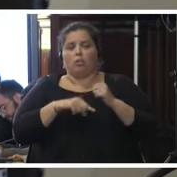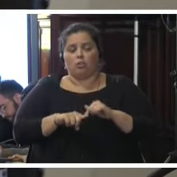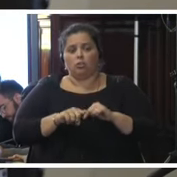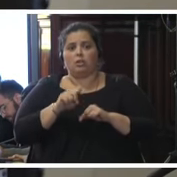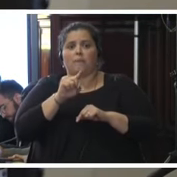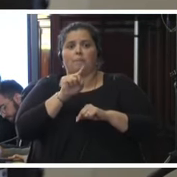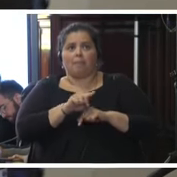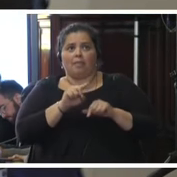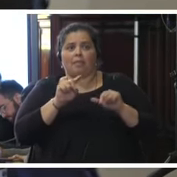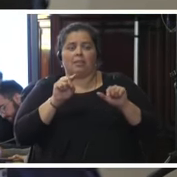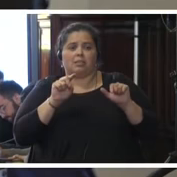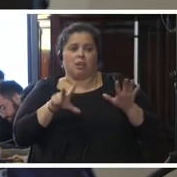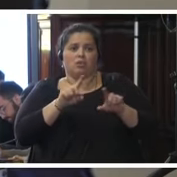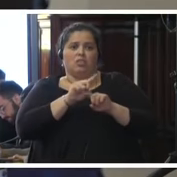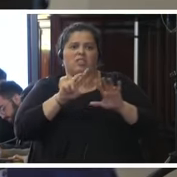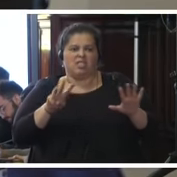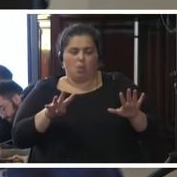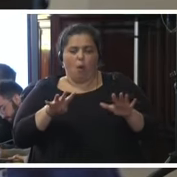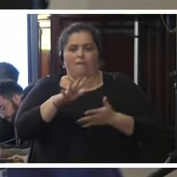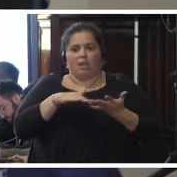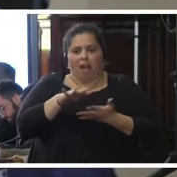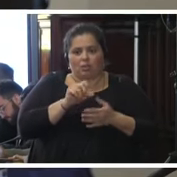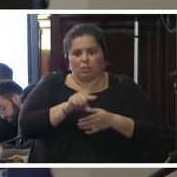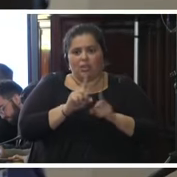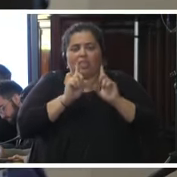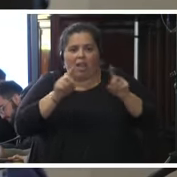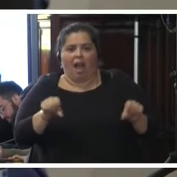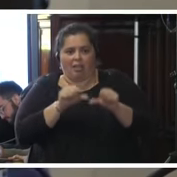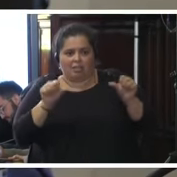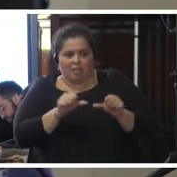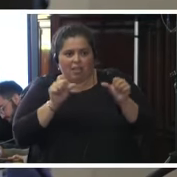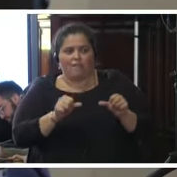ativa da polícia? Eu acho que